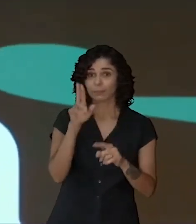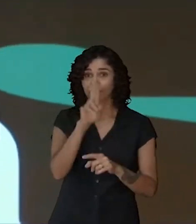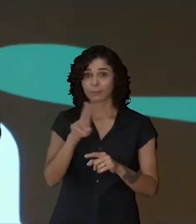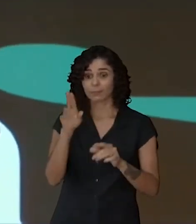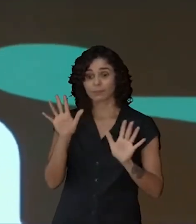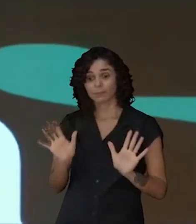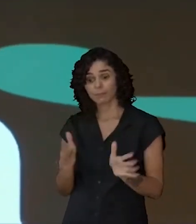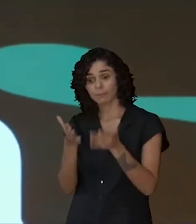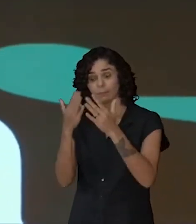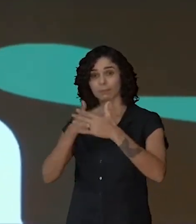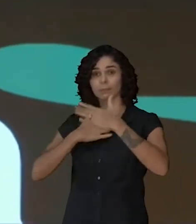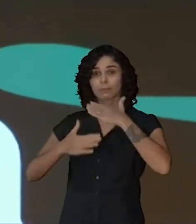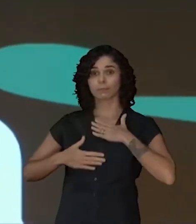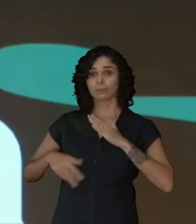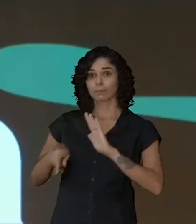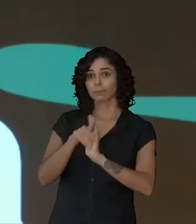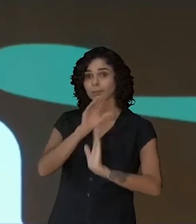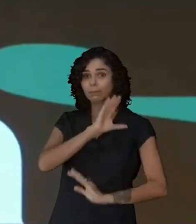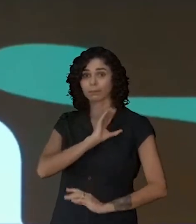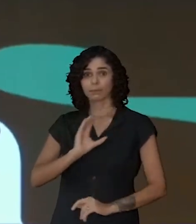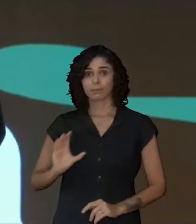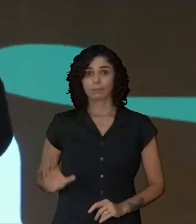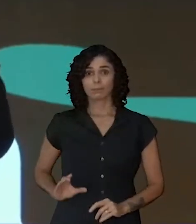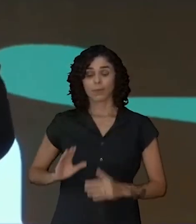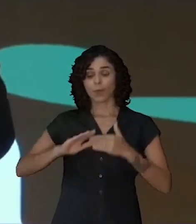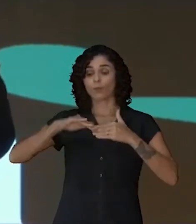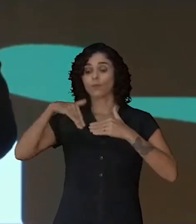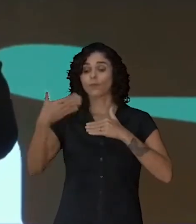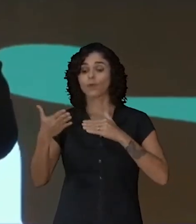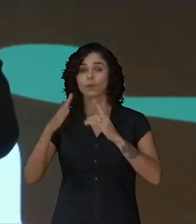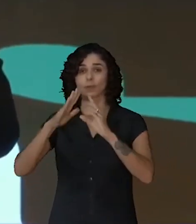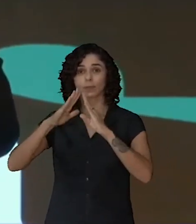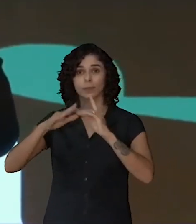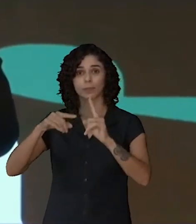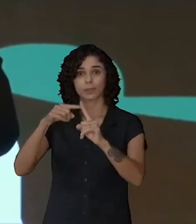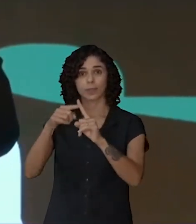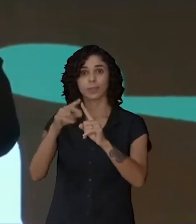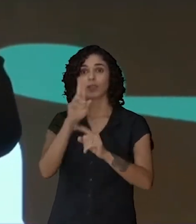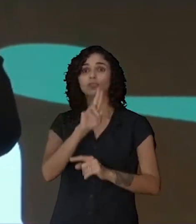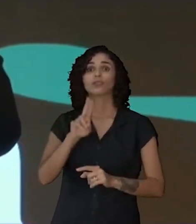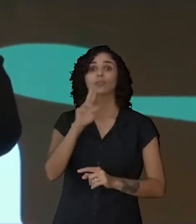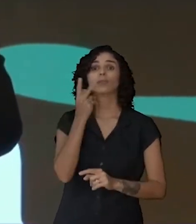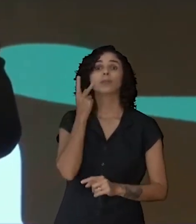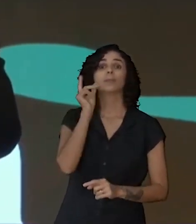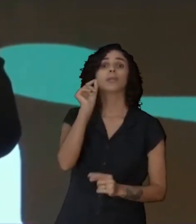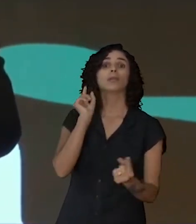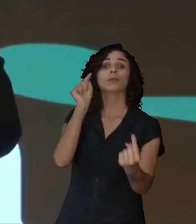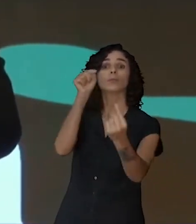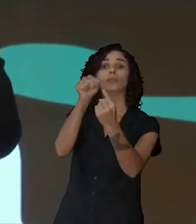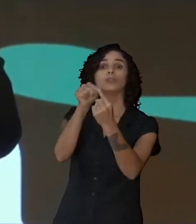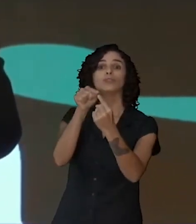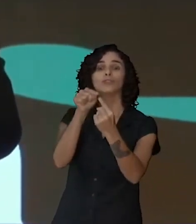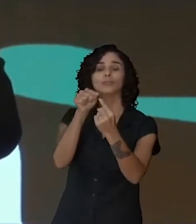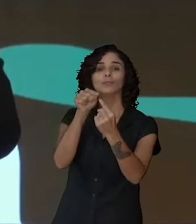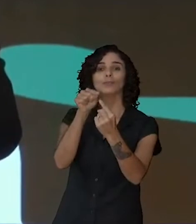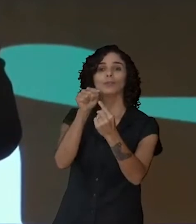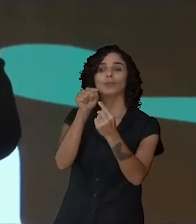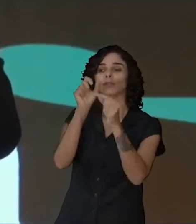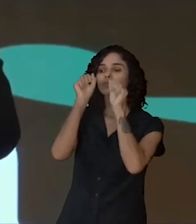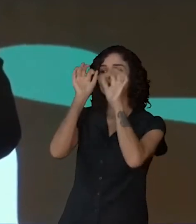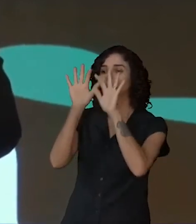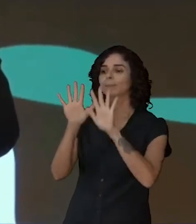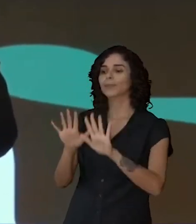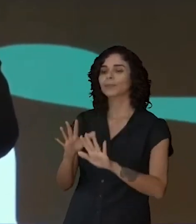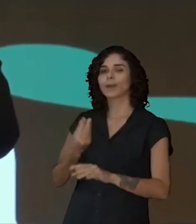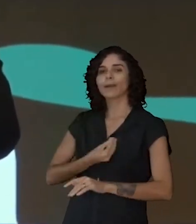de Cristo. E fora da igreja, ele é usado na vida dos não